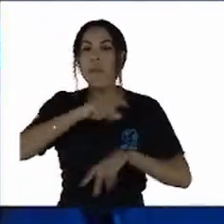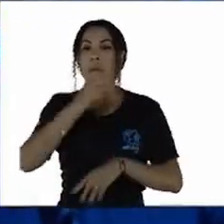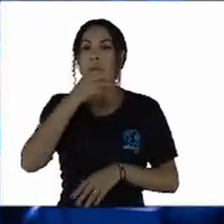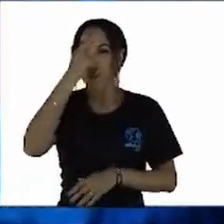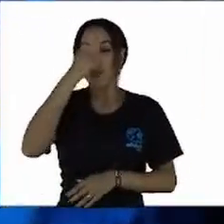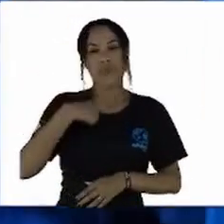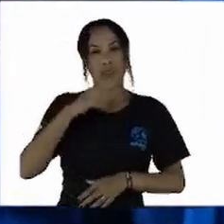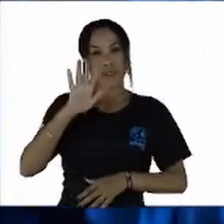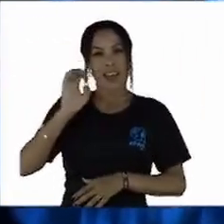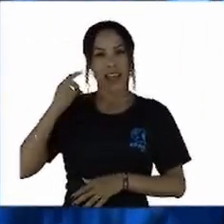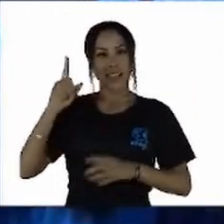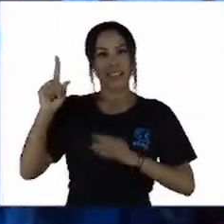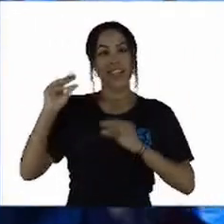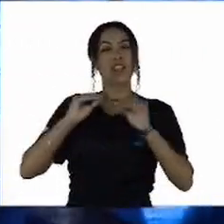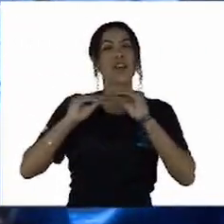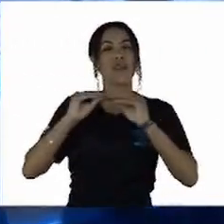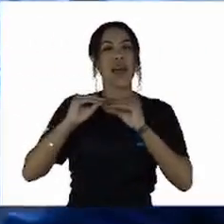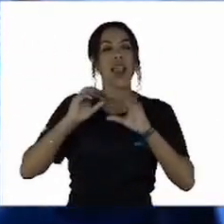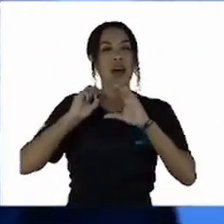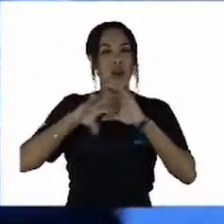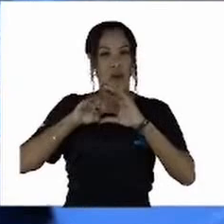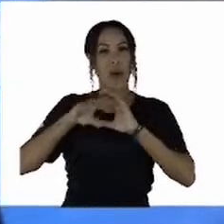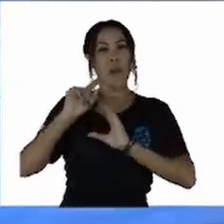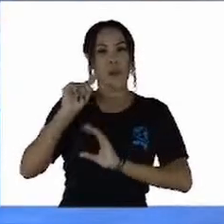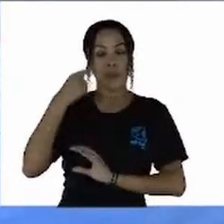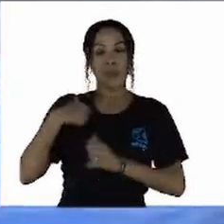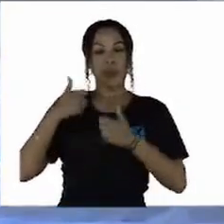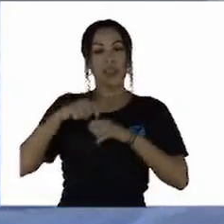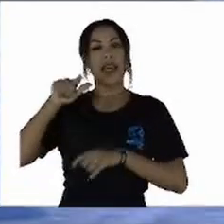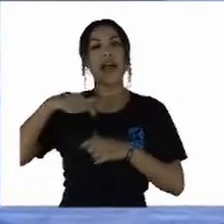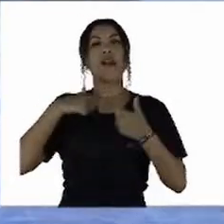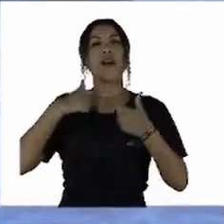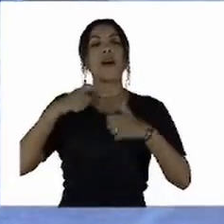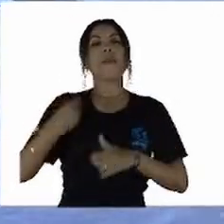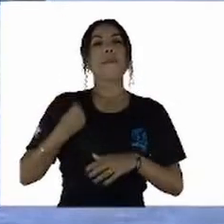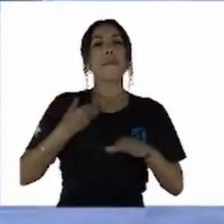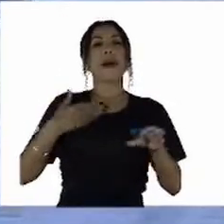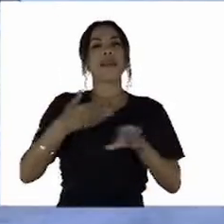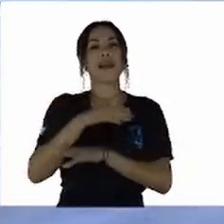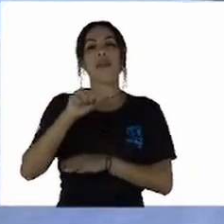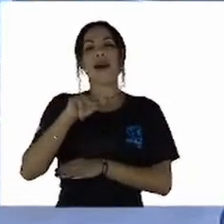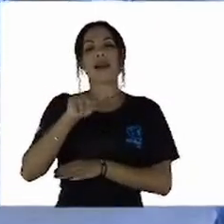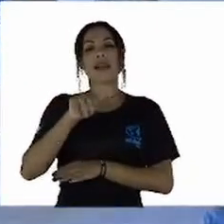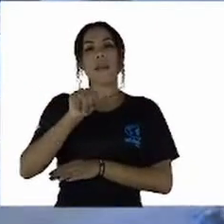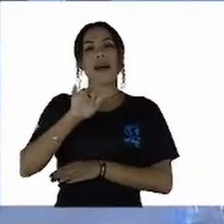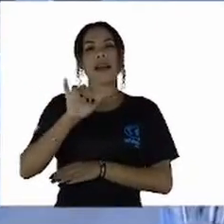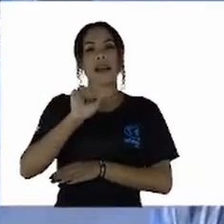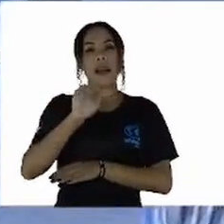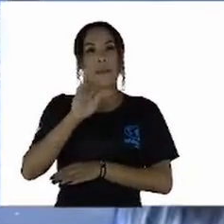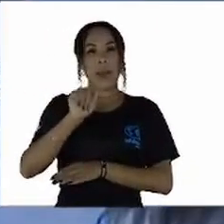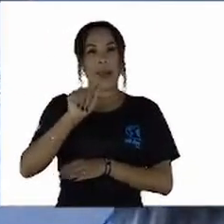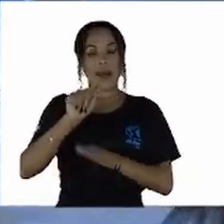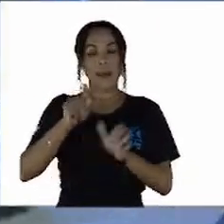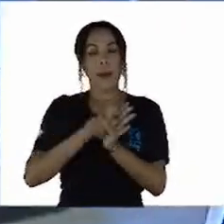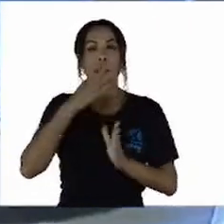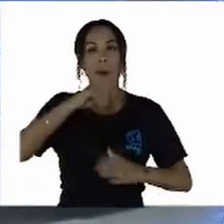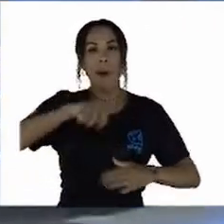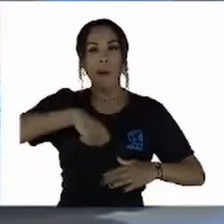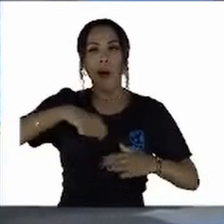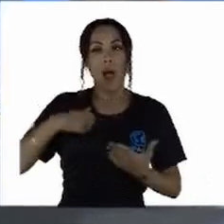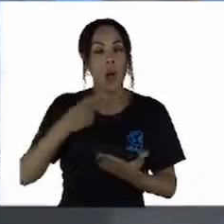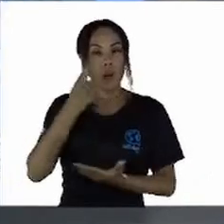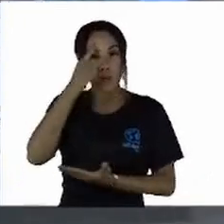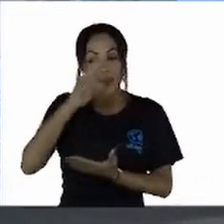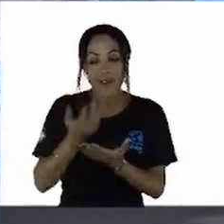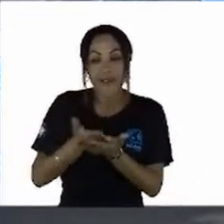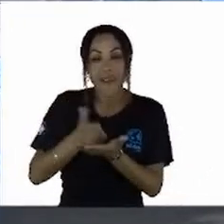Você sabe que eu fiz uma novela na Globo uma vez? E aí eu tava lá e eu fiz um negócio da Ana Maria Braga de concurso de cozinhar, chamado Superchef. Menina, eu não fritava um